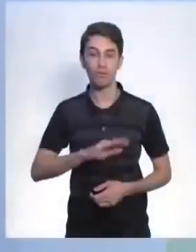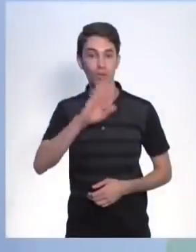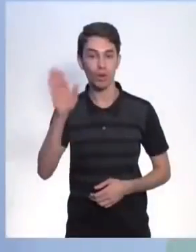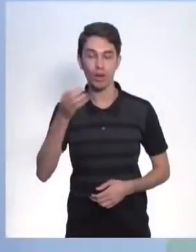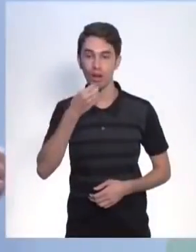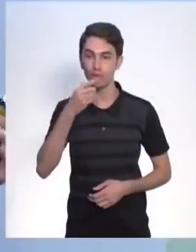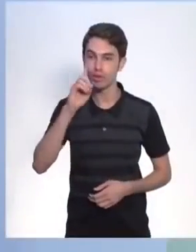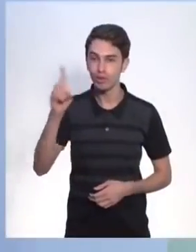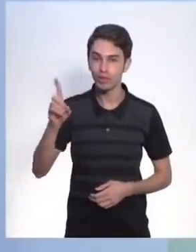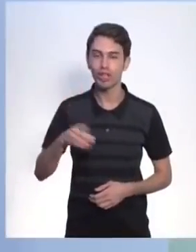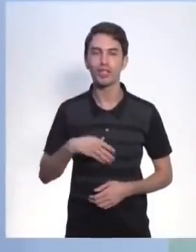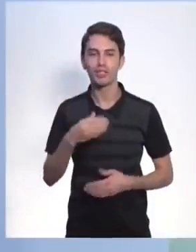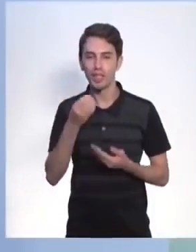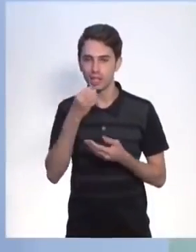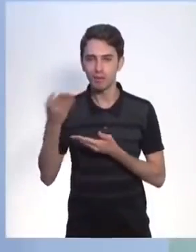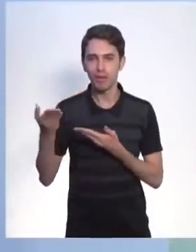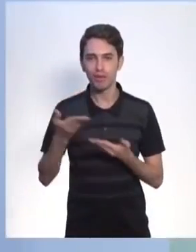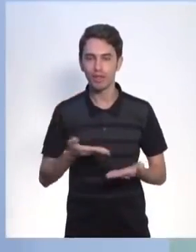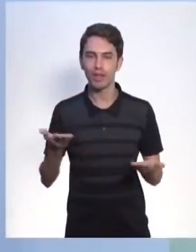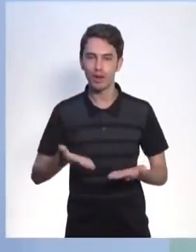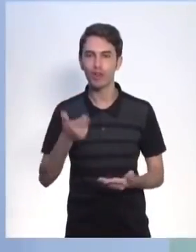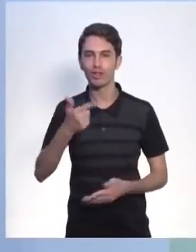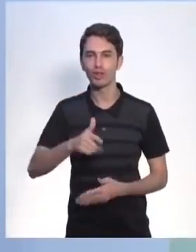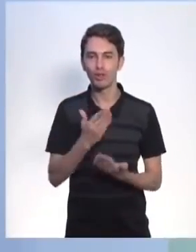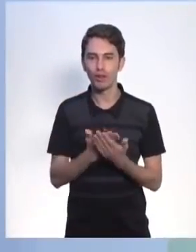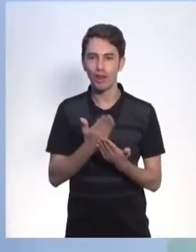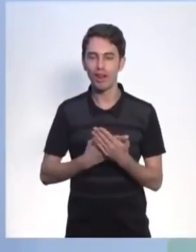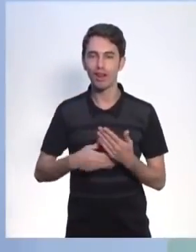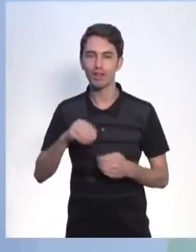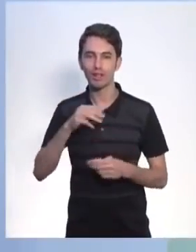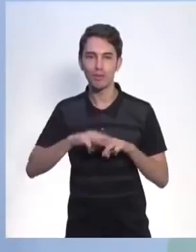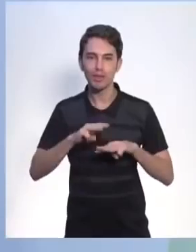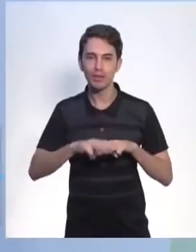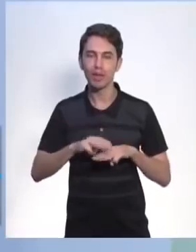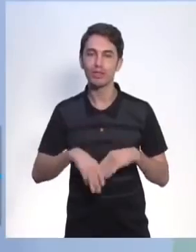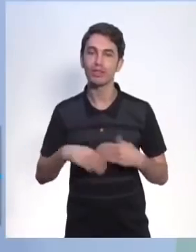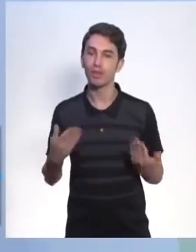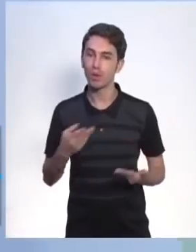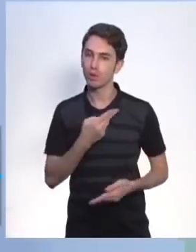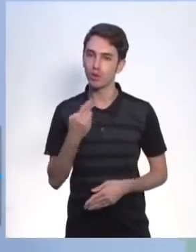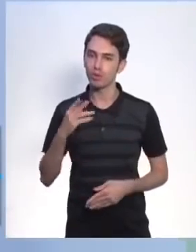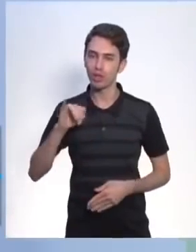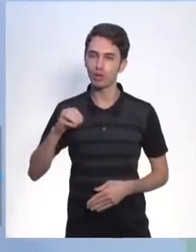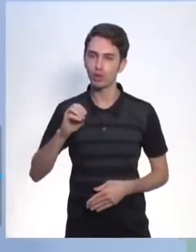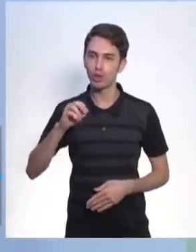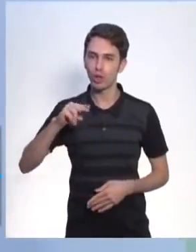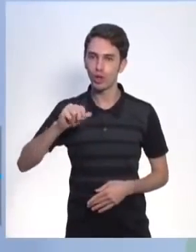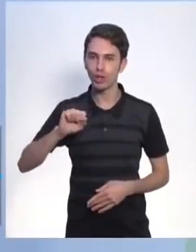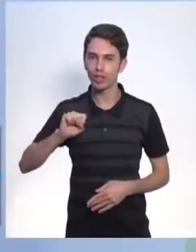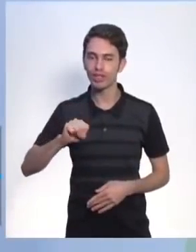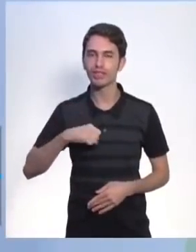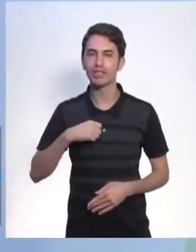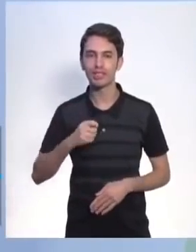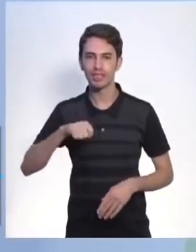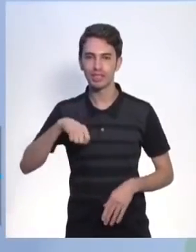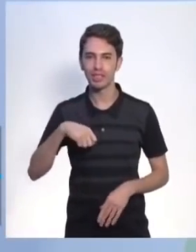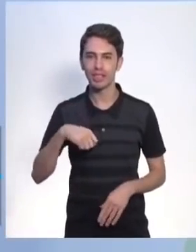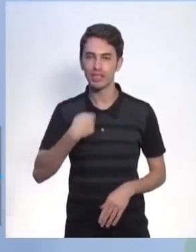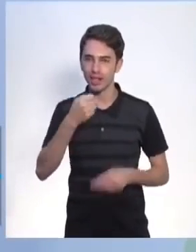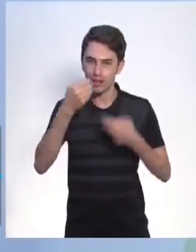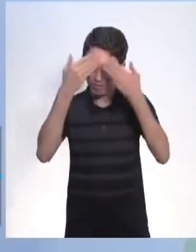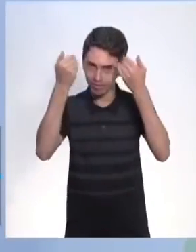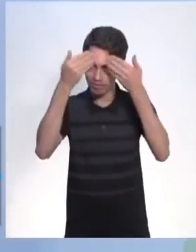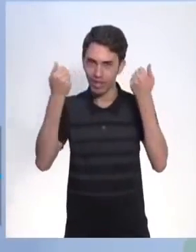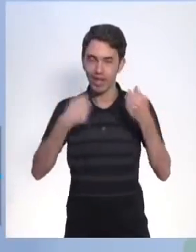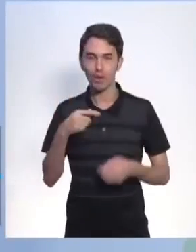Olá, bom dia! Sejam todos bem-vindos para mais uma aula de matemática. Meu nome é Jonas, vou ser o professor de vocês aqui